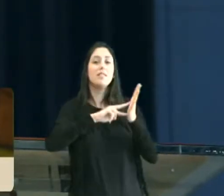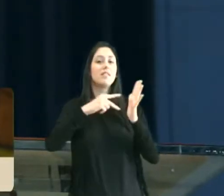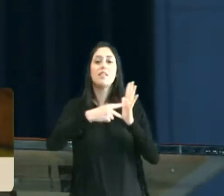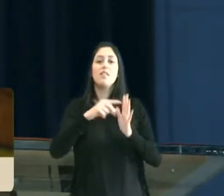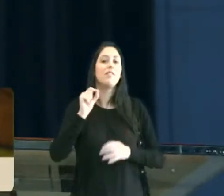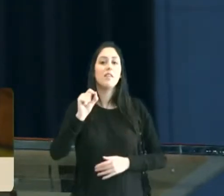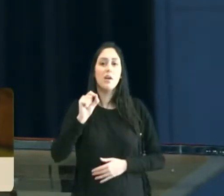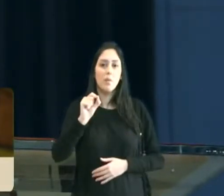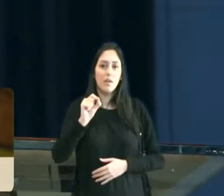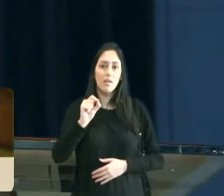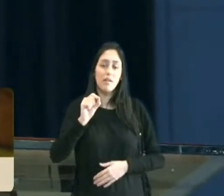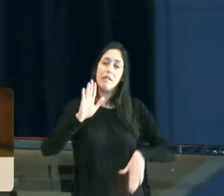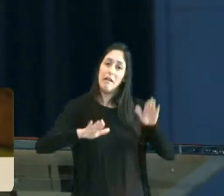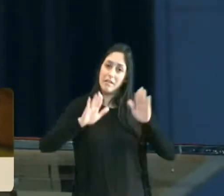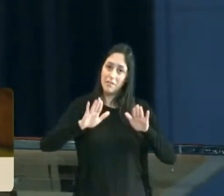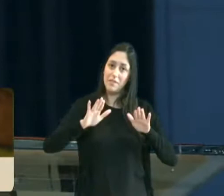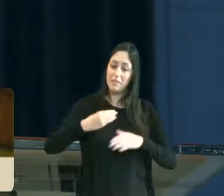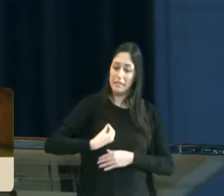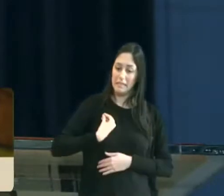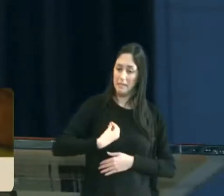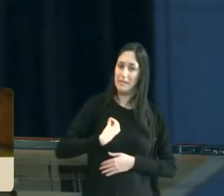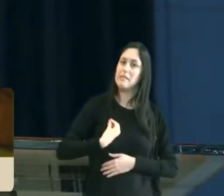que geram esgotamento.